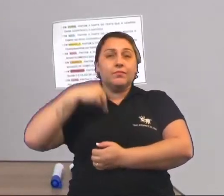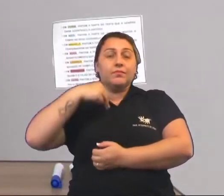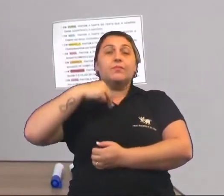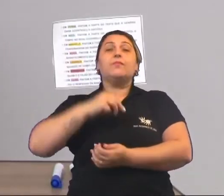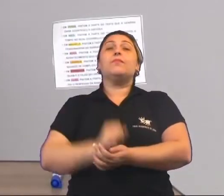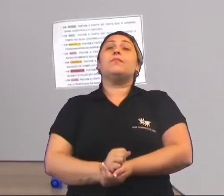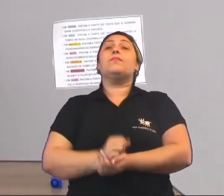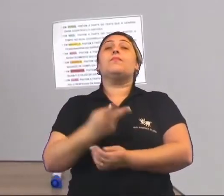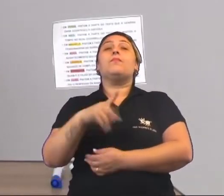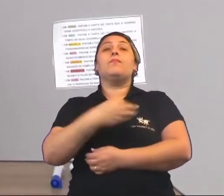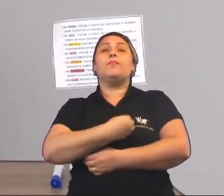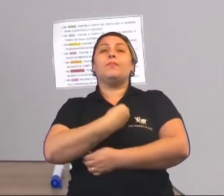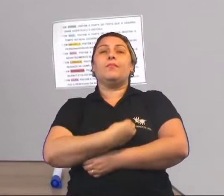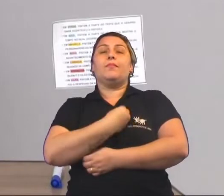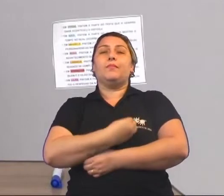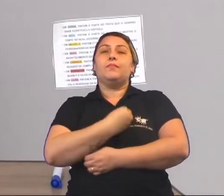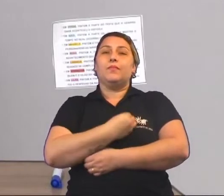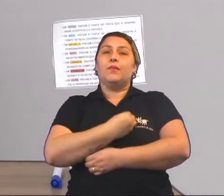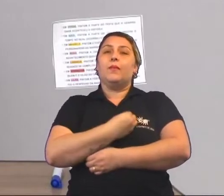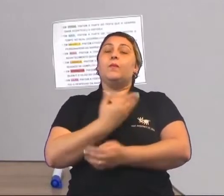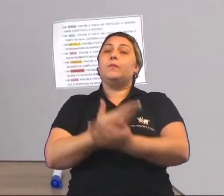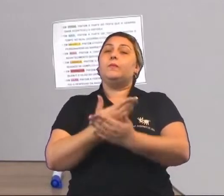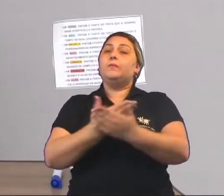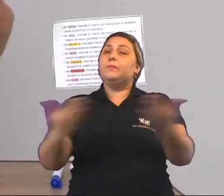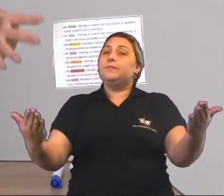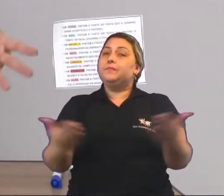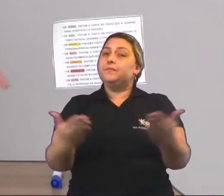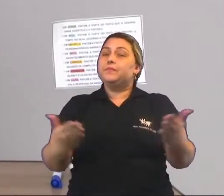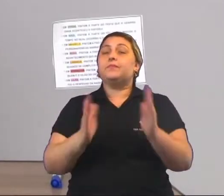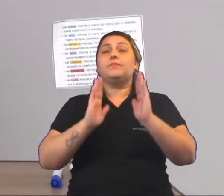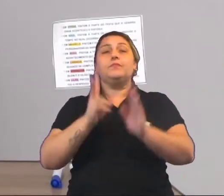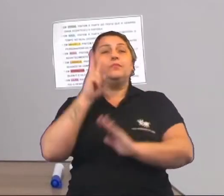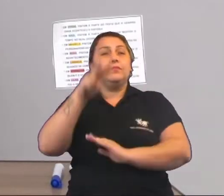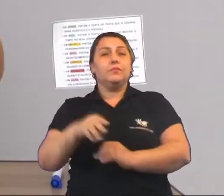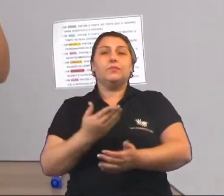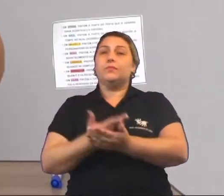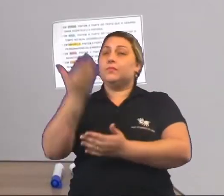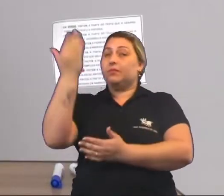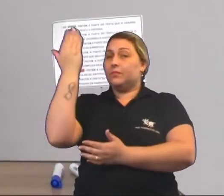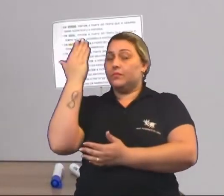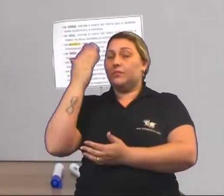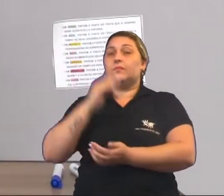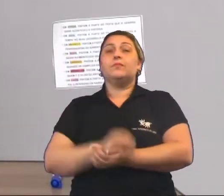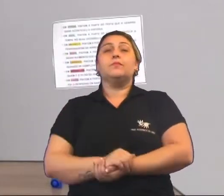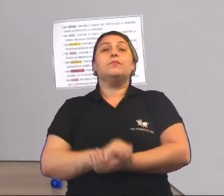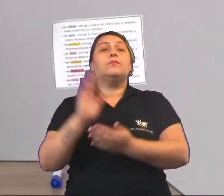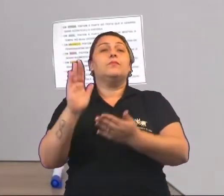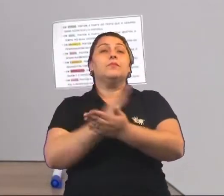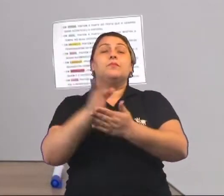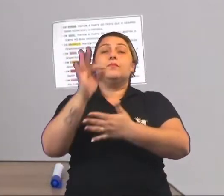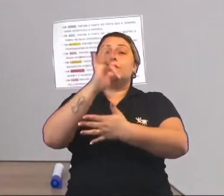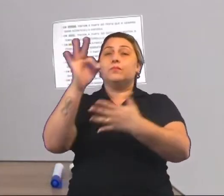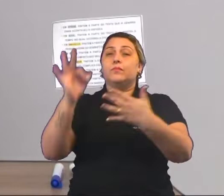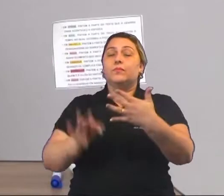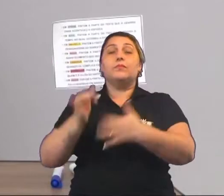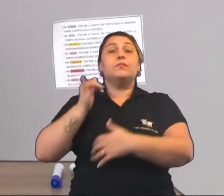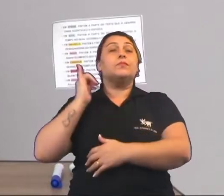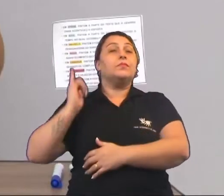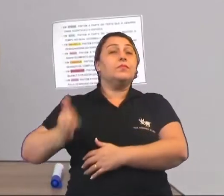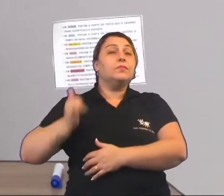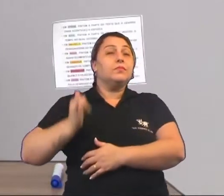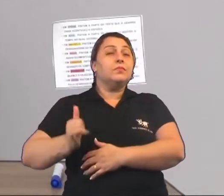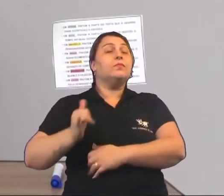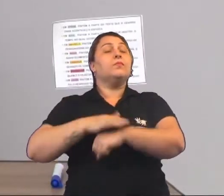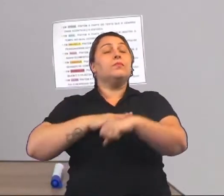Moraes e conto com a sua participação em nossa aula de hoje. Já vimos em aulas anteriores sobre alguns elementos das